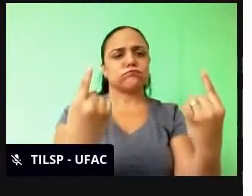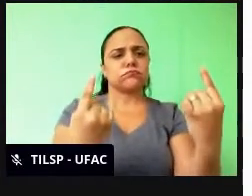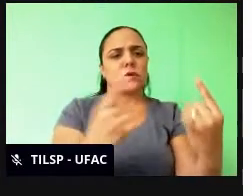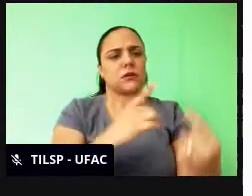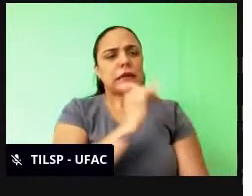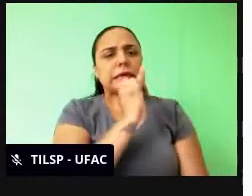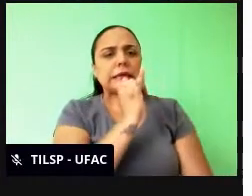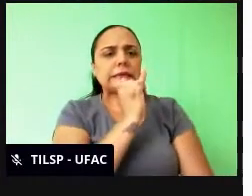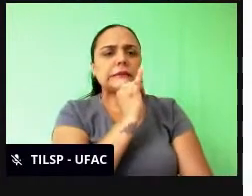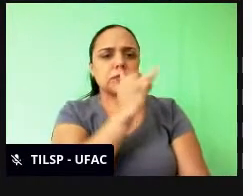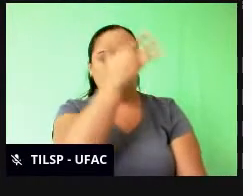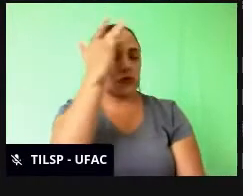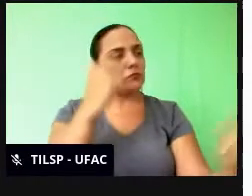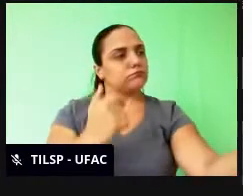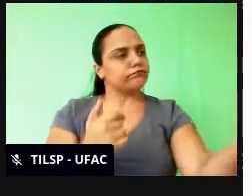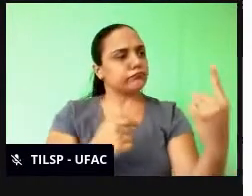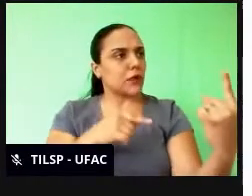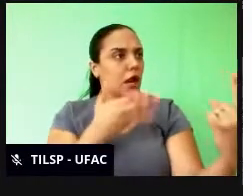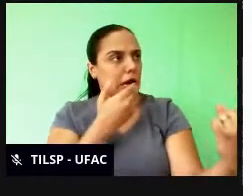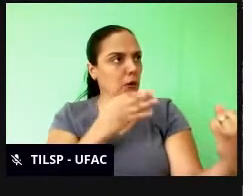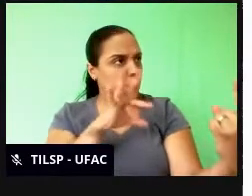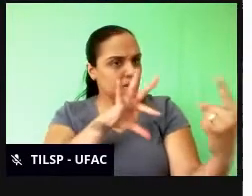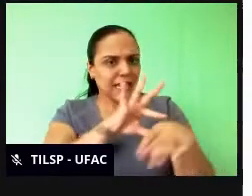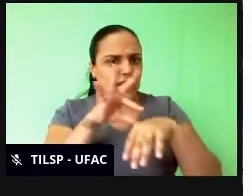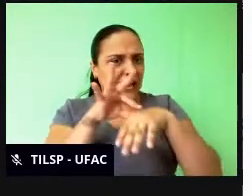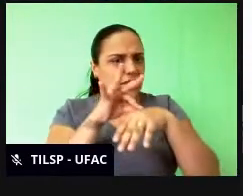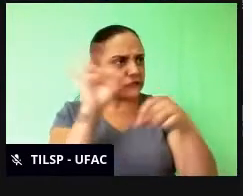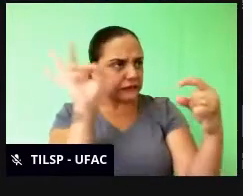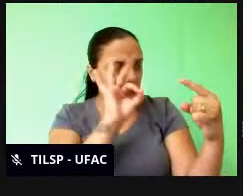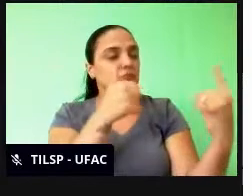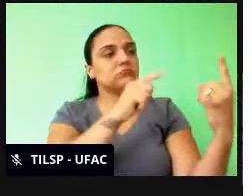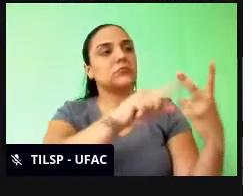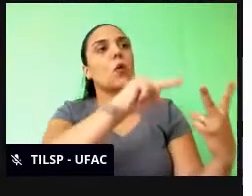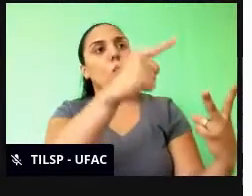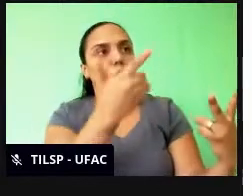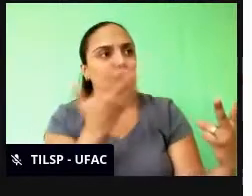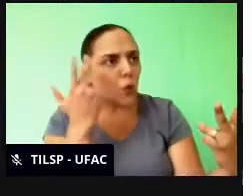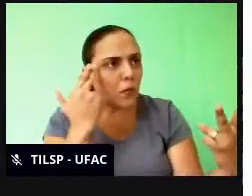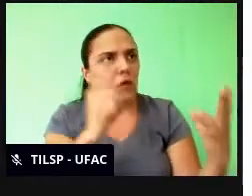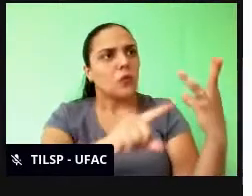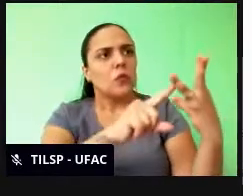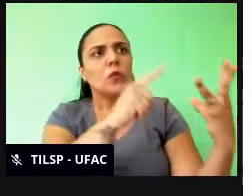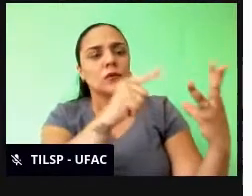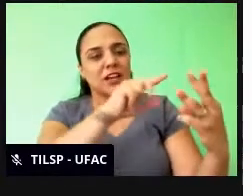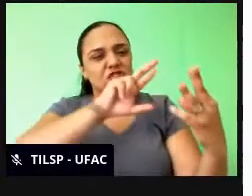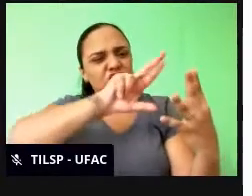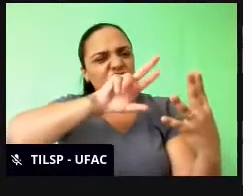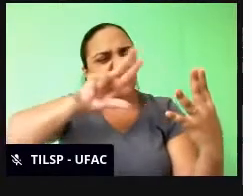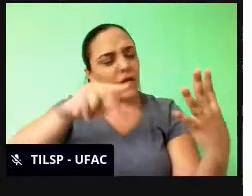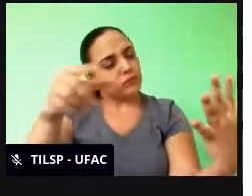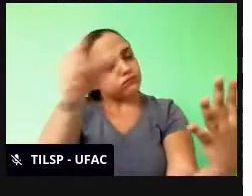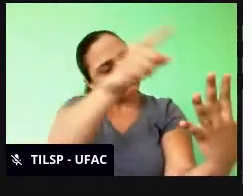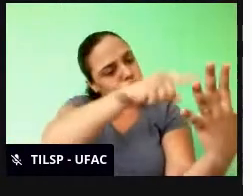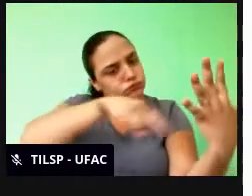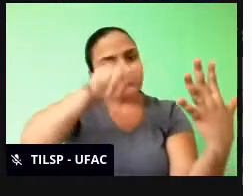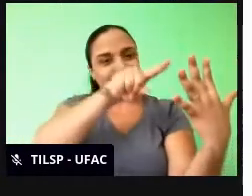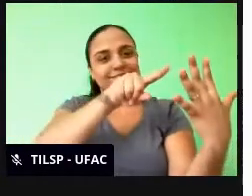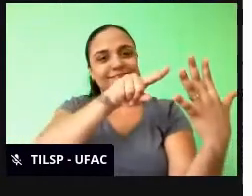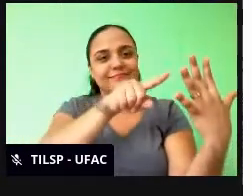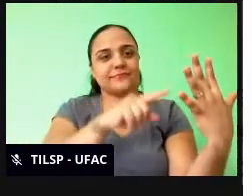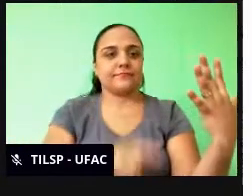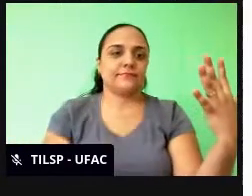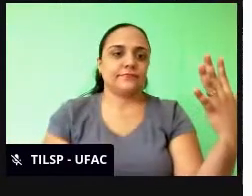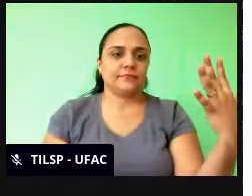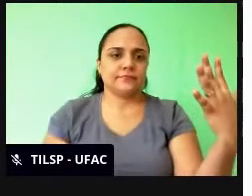uma amostra homogênea, eram indivíduos corredores e que foram submetidos a alguns testes de corrida. Não vou